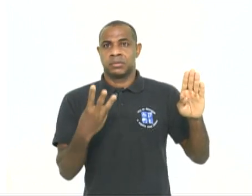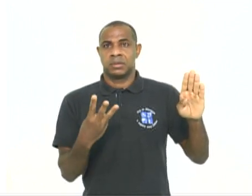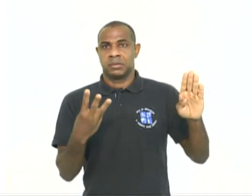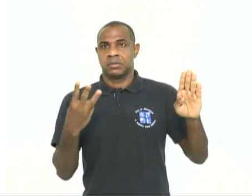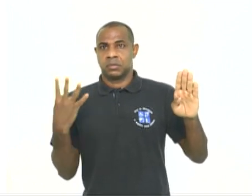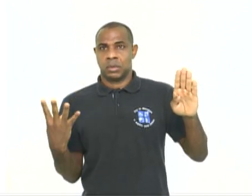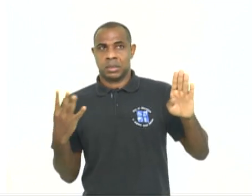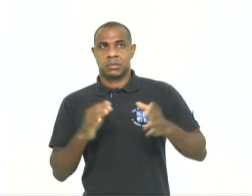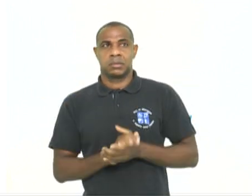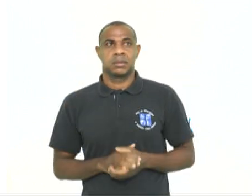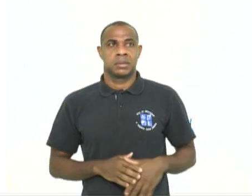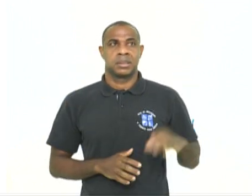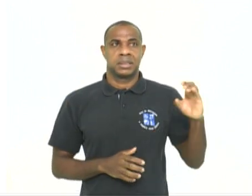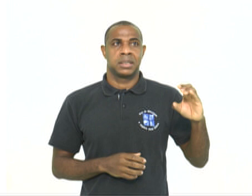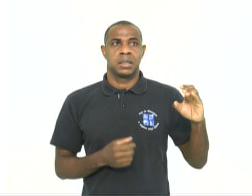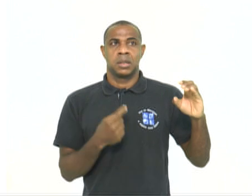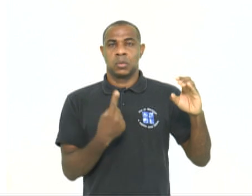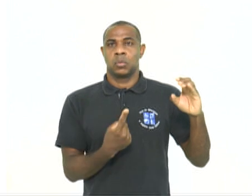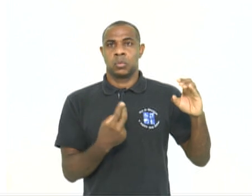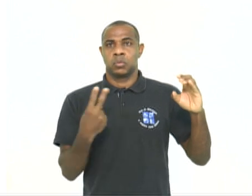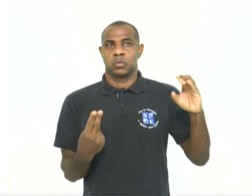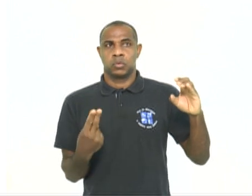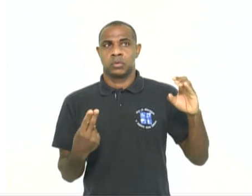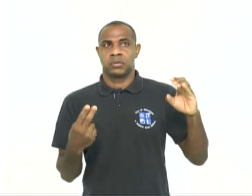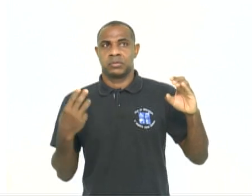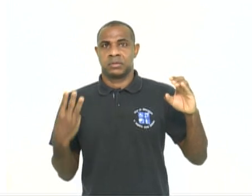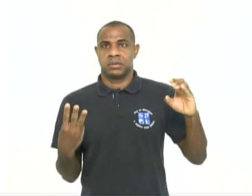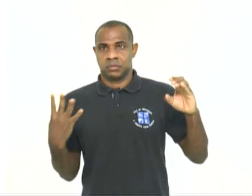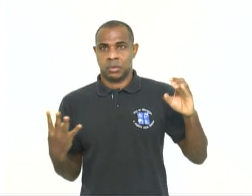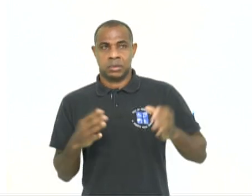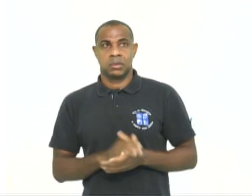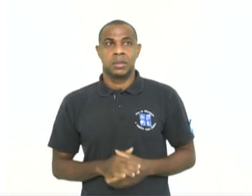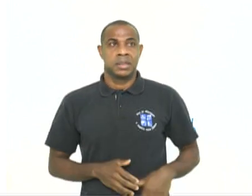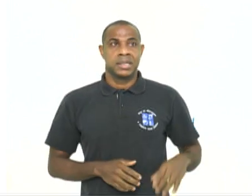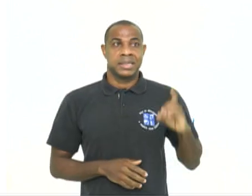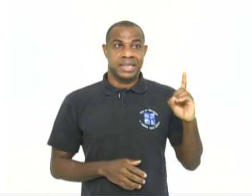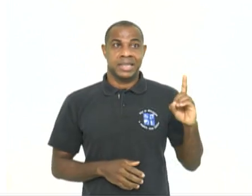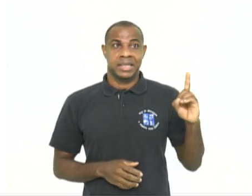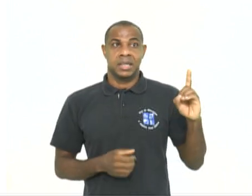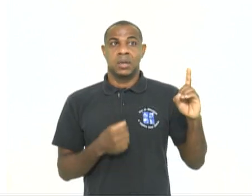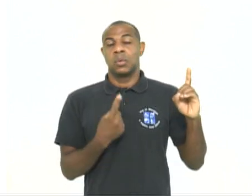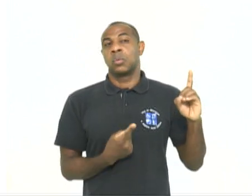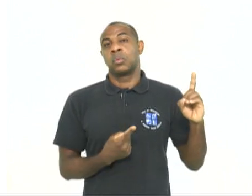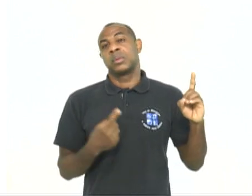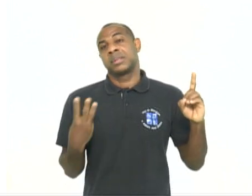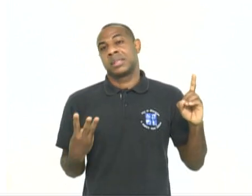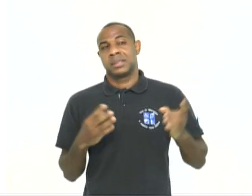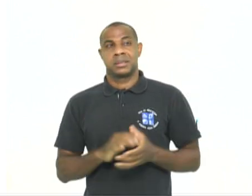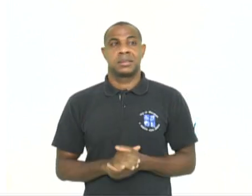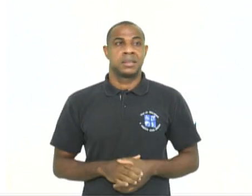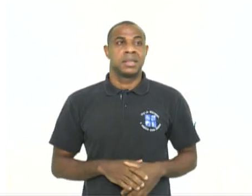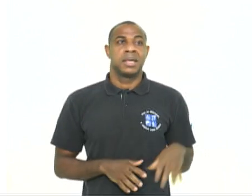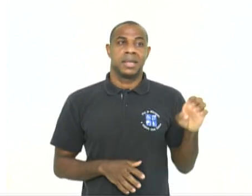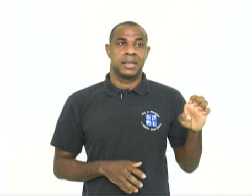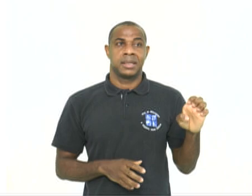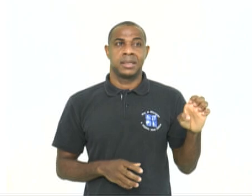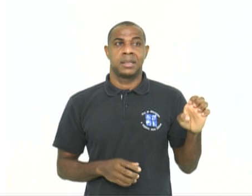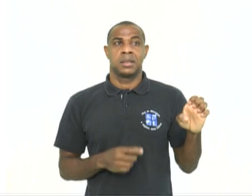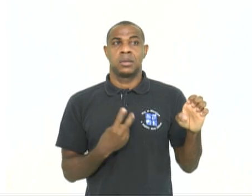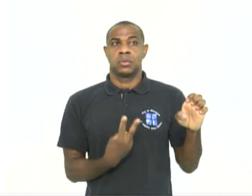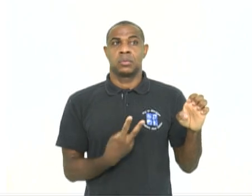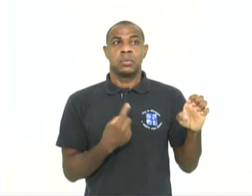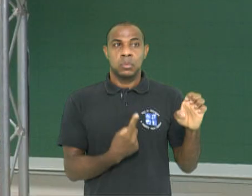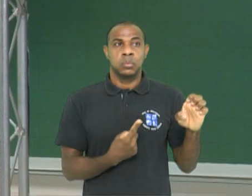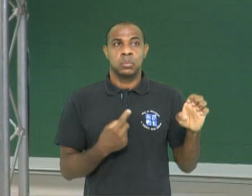4, letra C, 1, 2, 3 e 4, letra D, 1 e 3, ou letra E, 1,